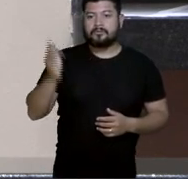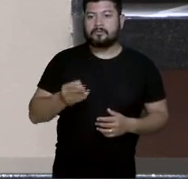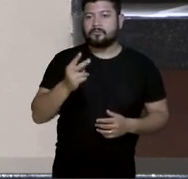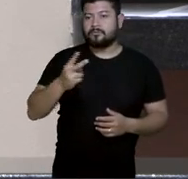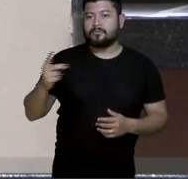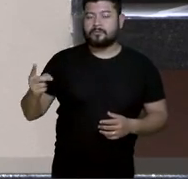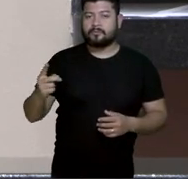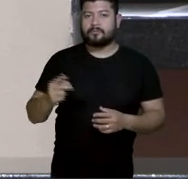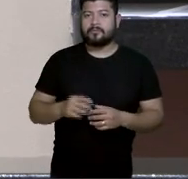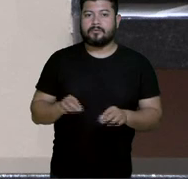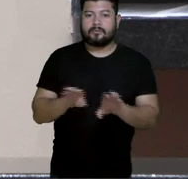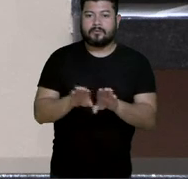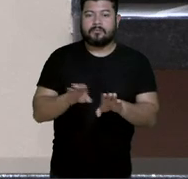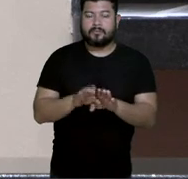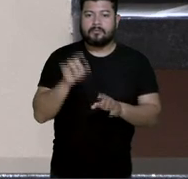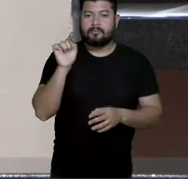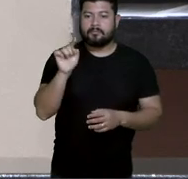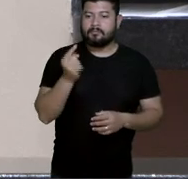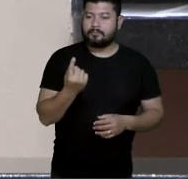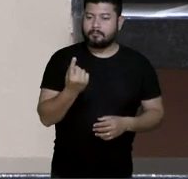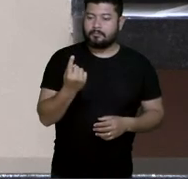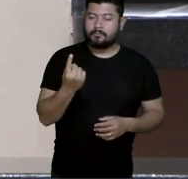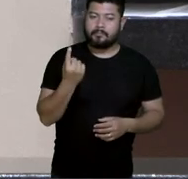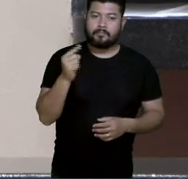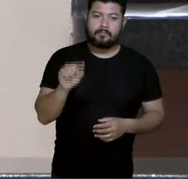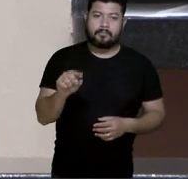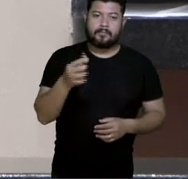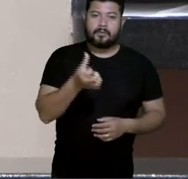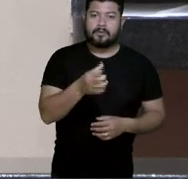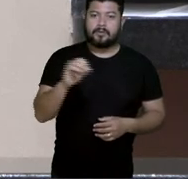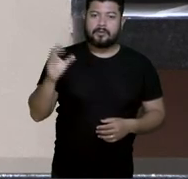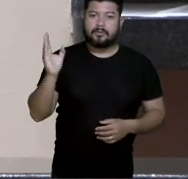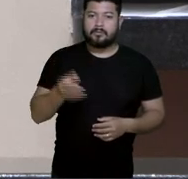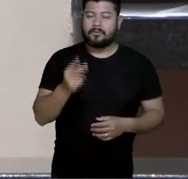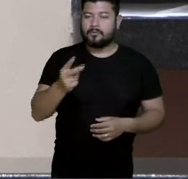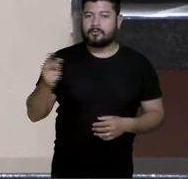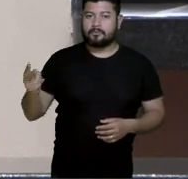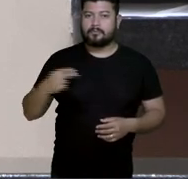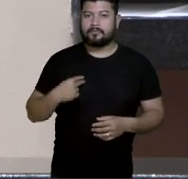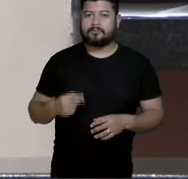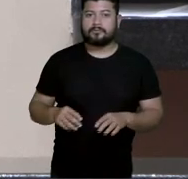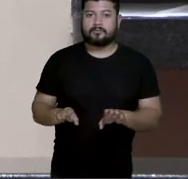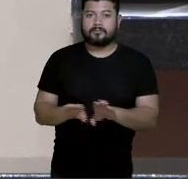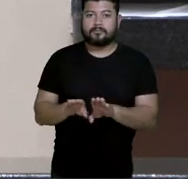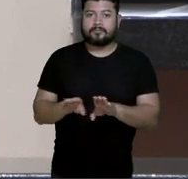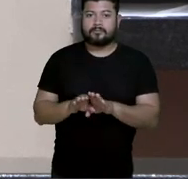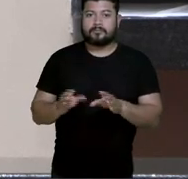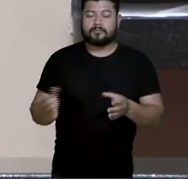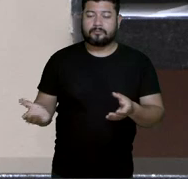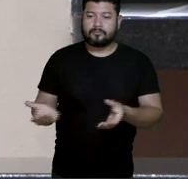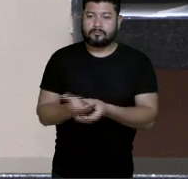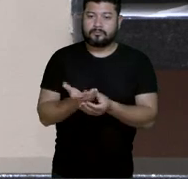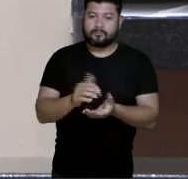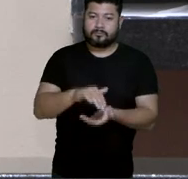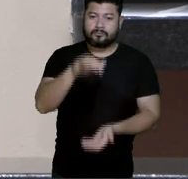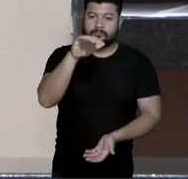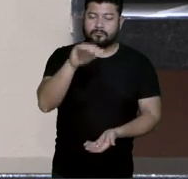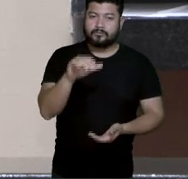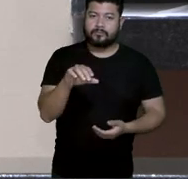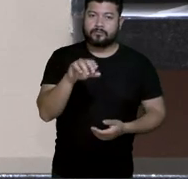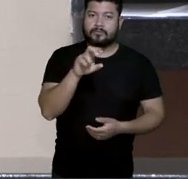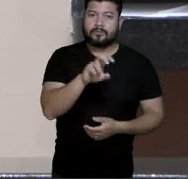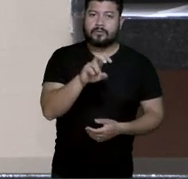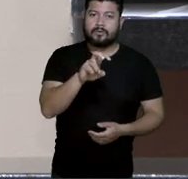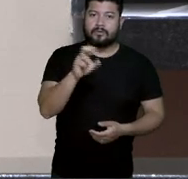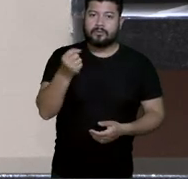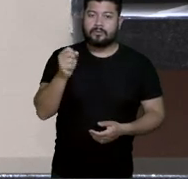1669/2022 e estabelece outras providências que também se encontra na folha 58 dos autos eletrônicos do projeto de lei. Essa emenda